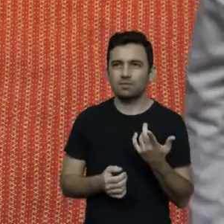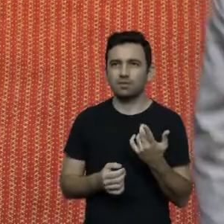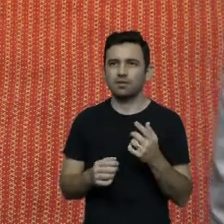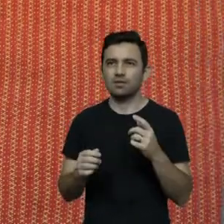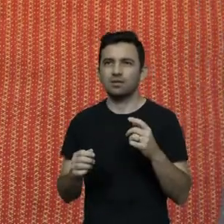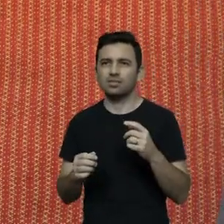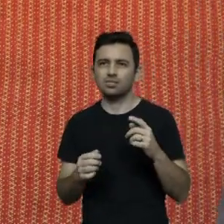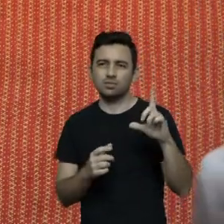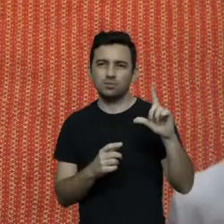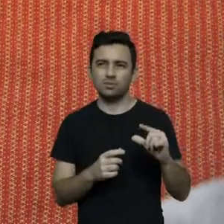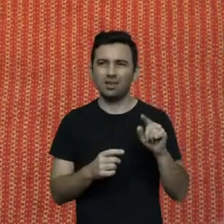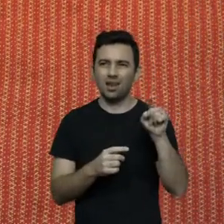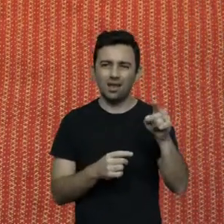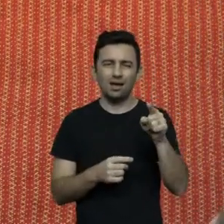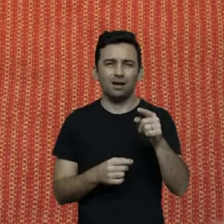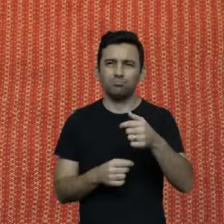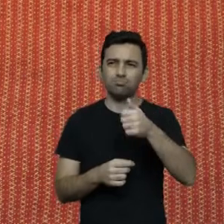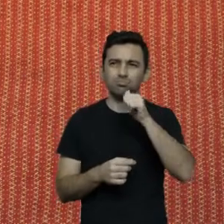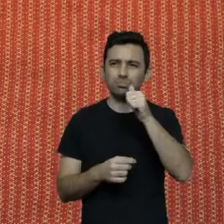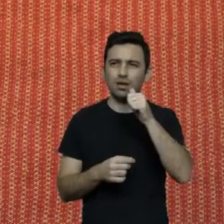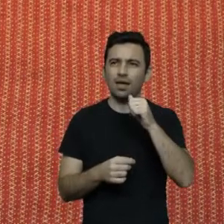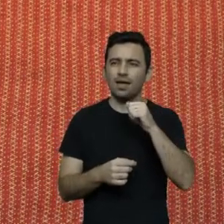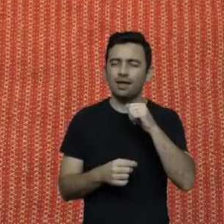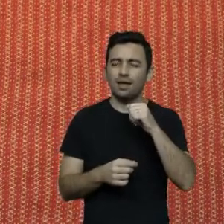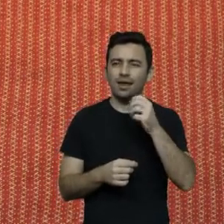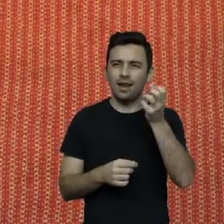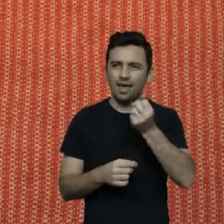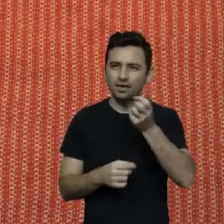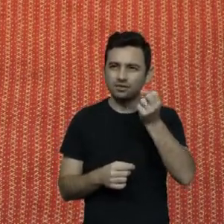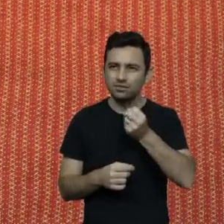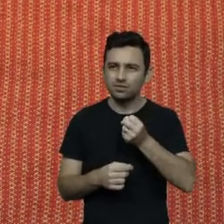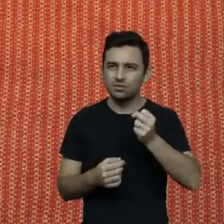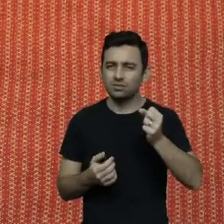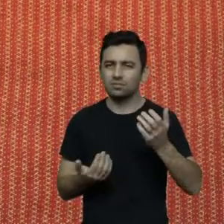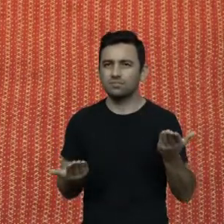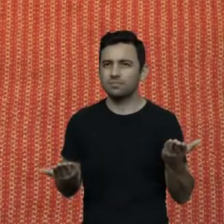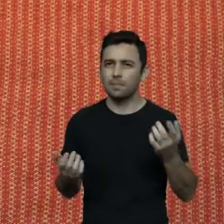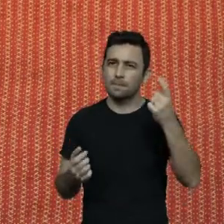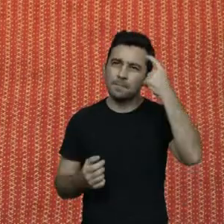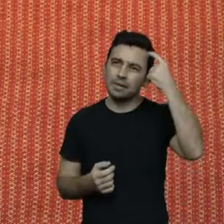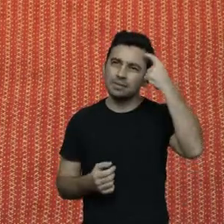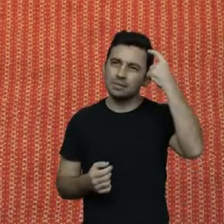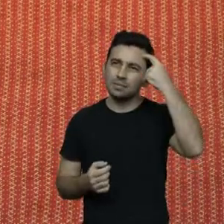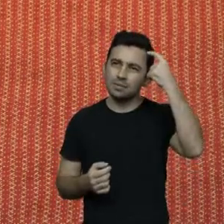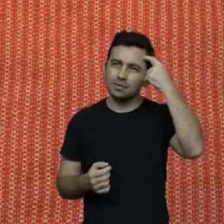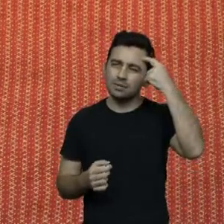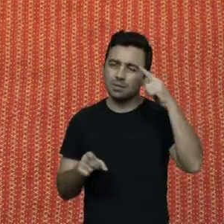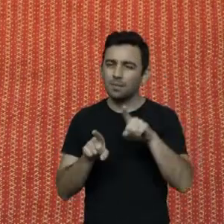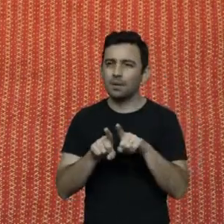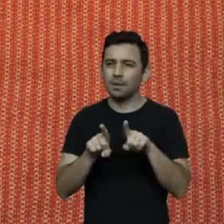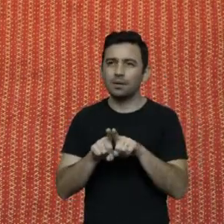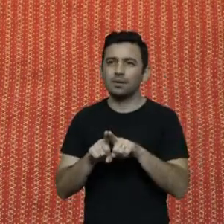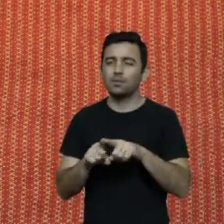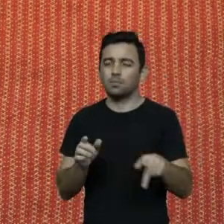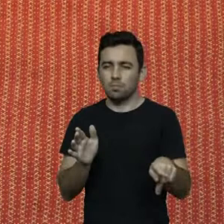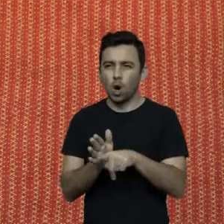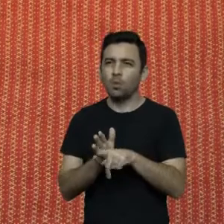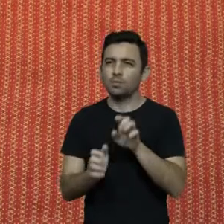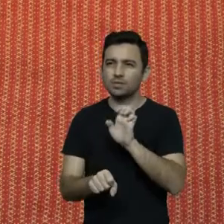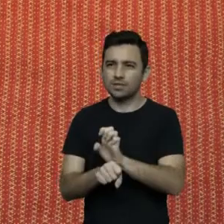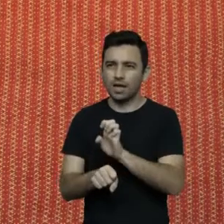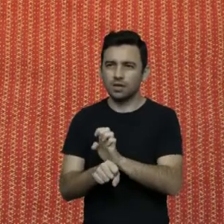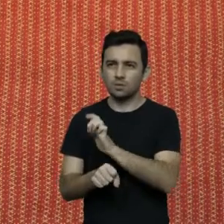desistimos lá eu confio de leite meu Deus Da onde já se viu tem que pensamento também está artista não que pensamento